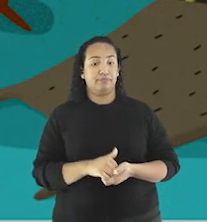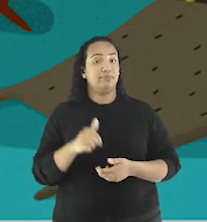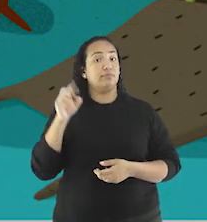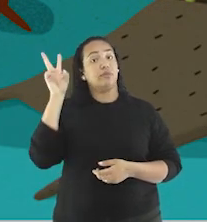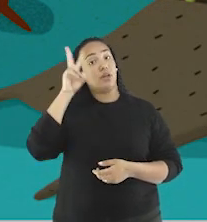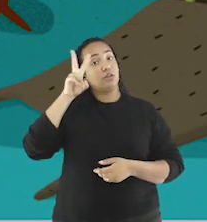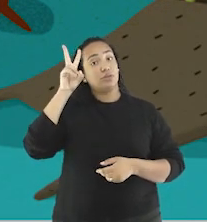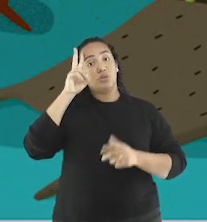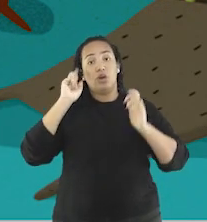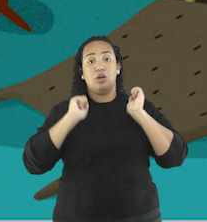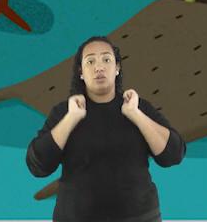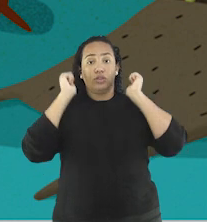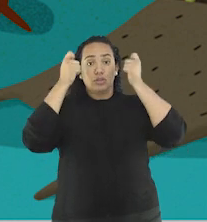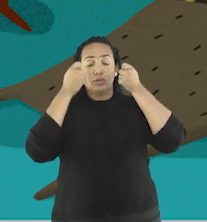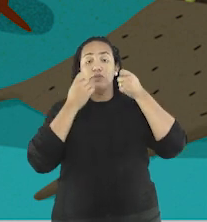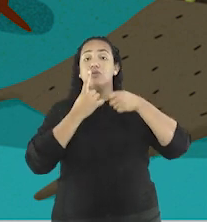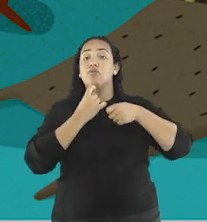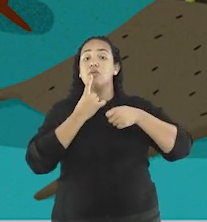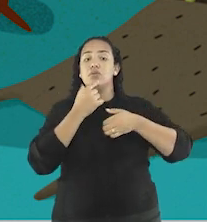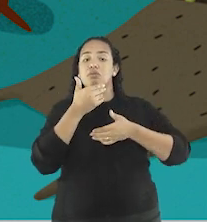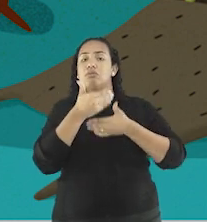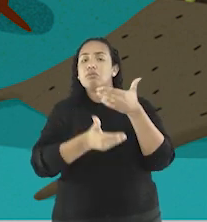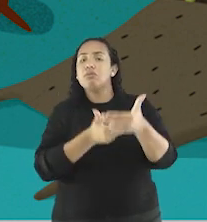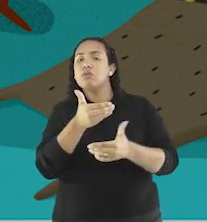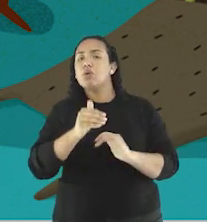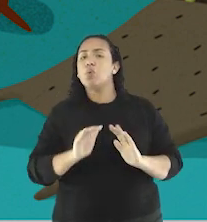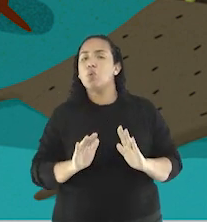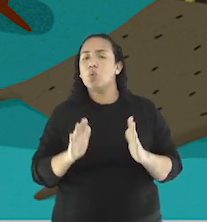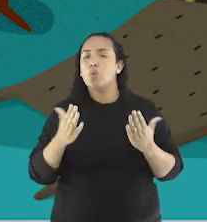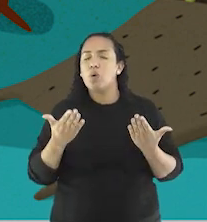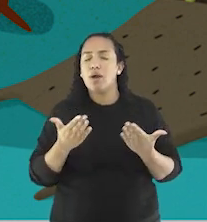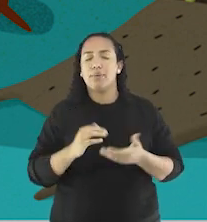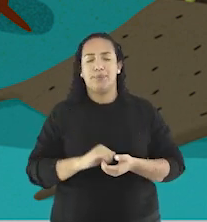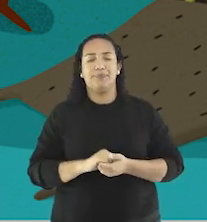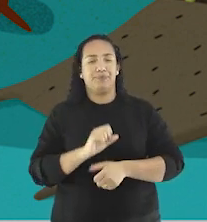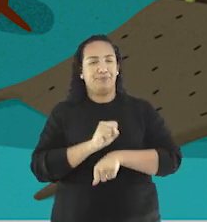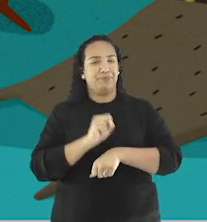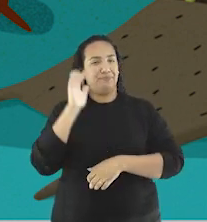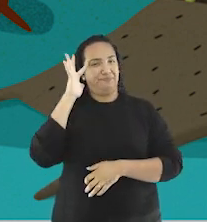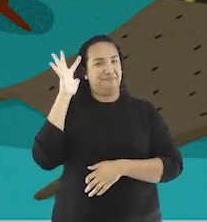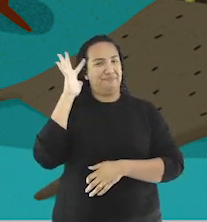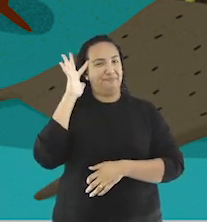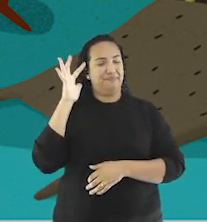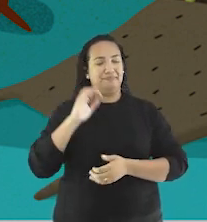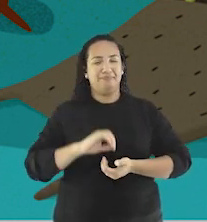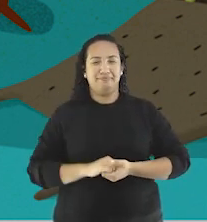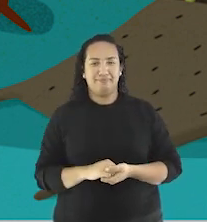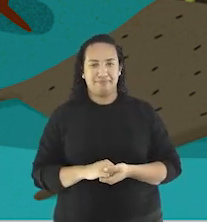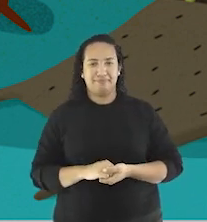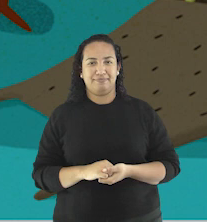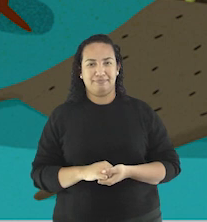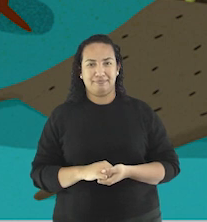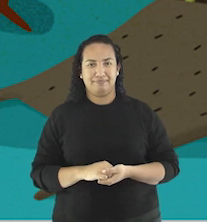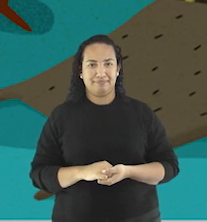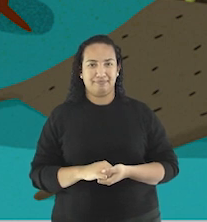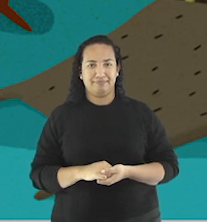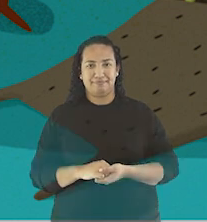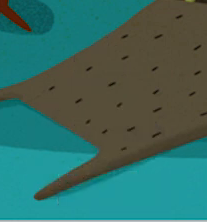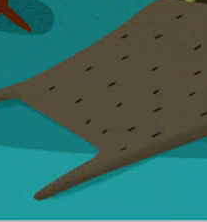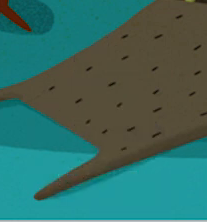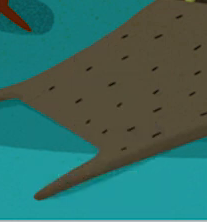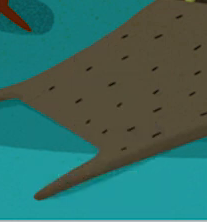Qual é o desenvolvimento em Chapeuzinho Vermelho? Mais um tempinho para vocês pensarem.